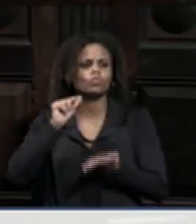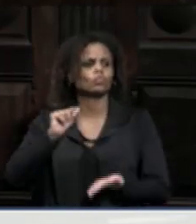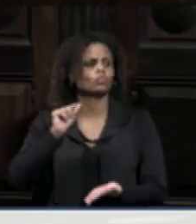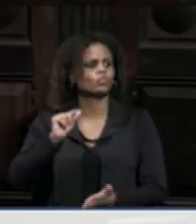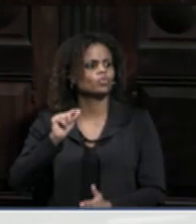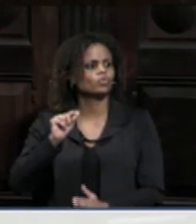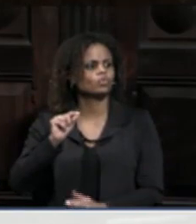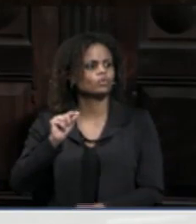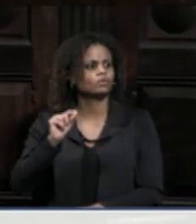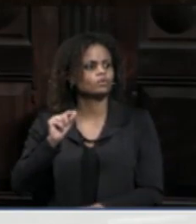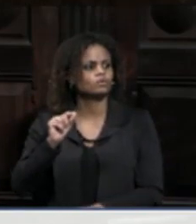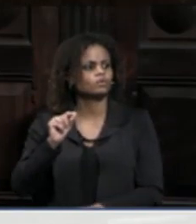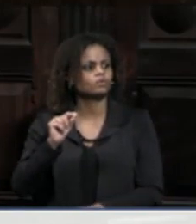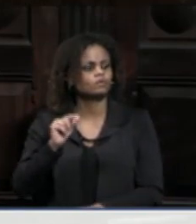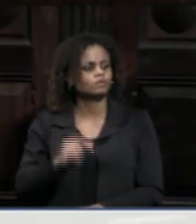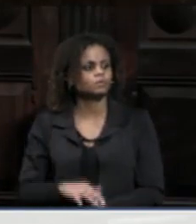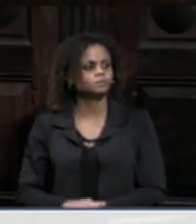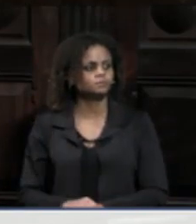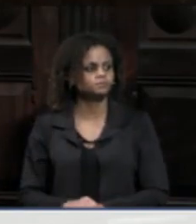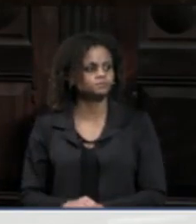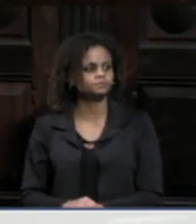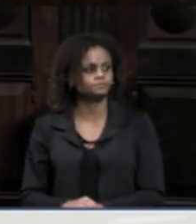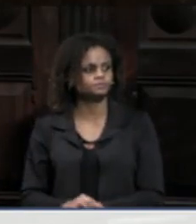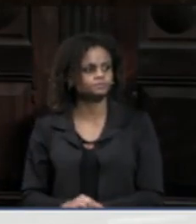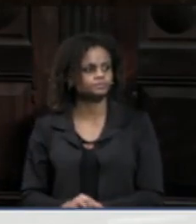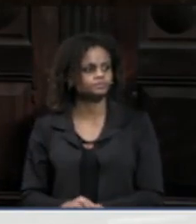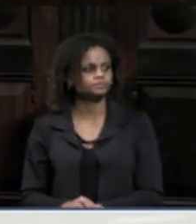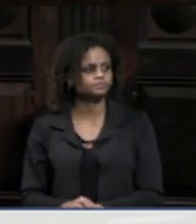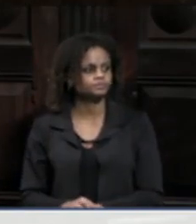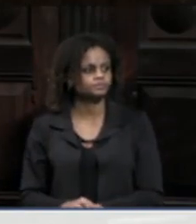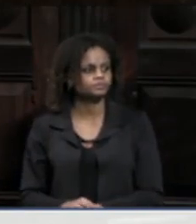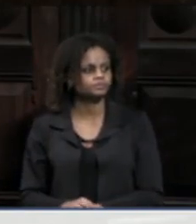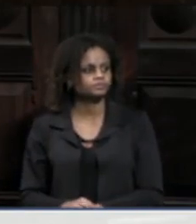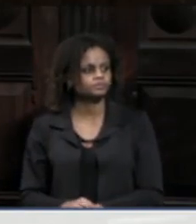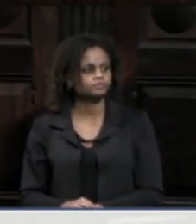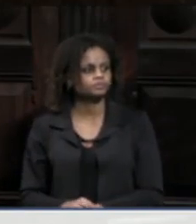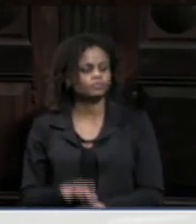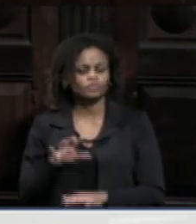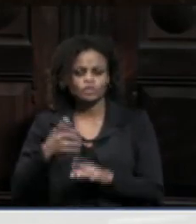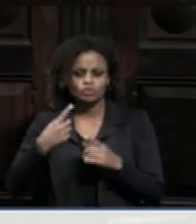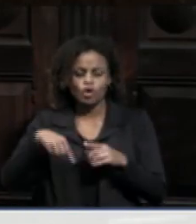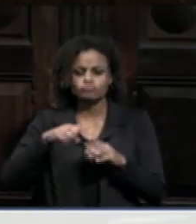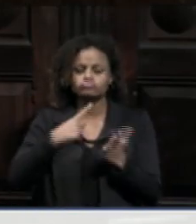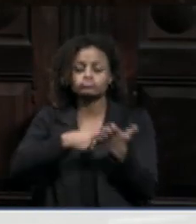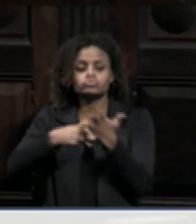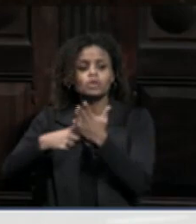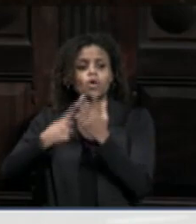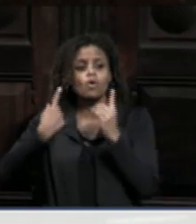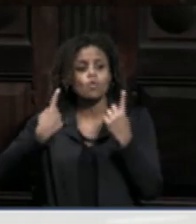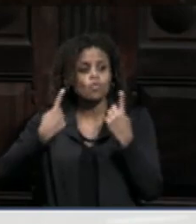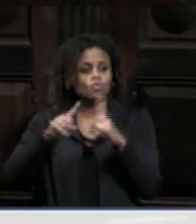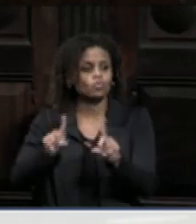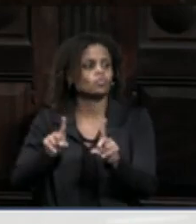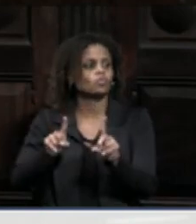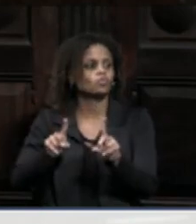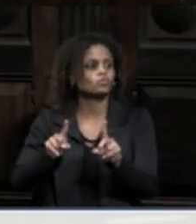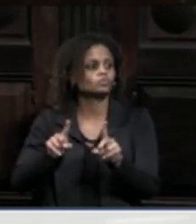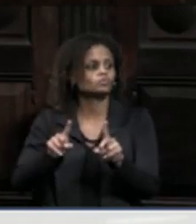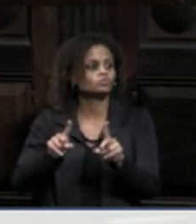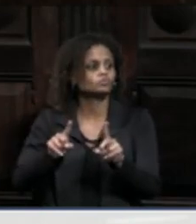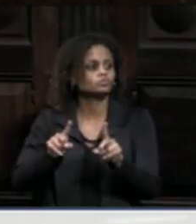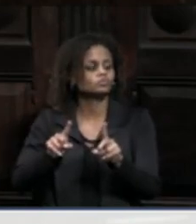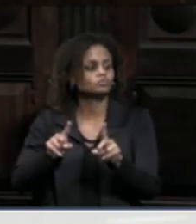pela posição dos líderes de oposição e